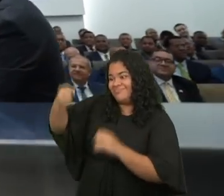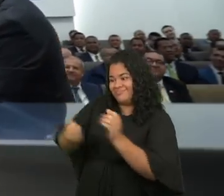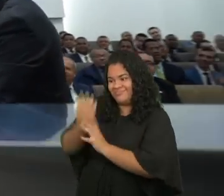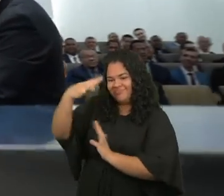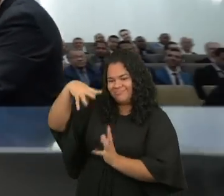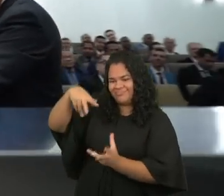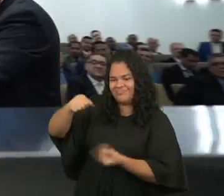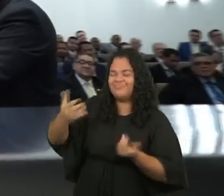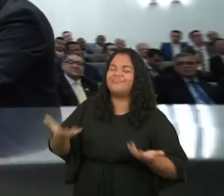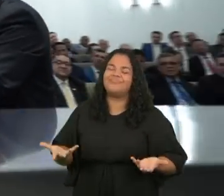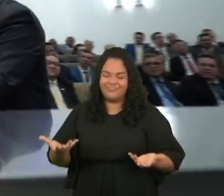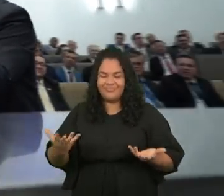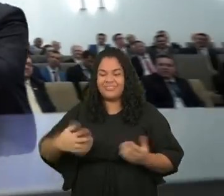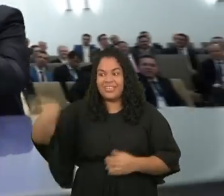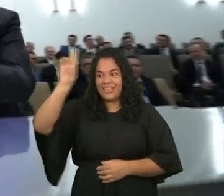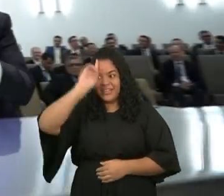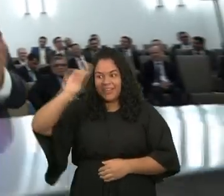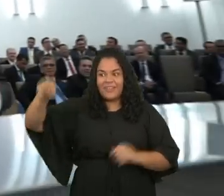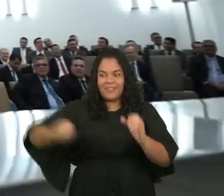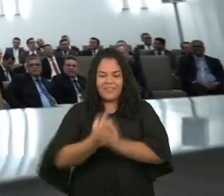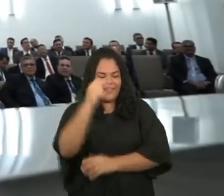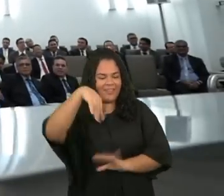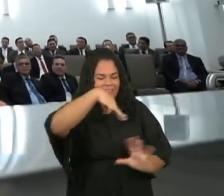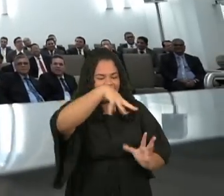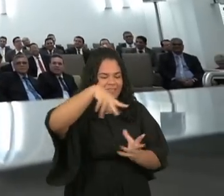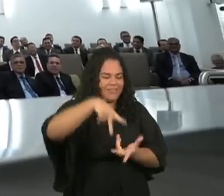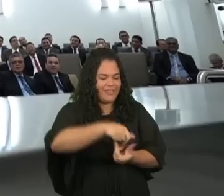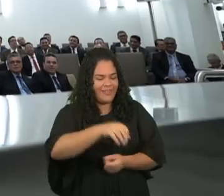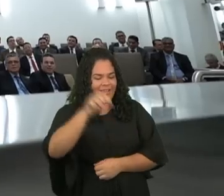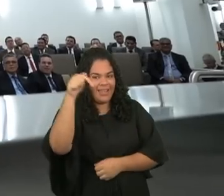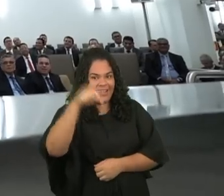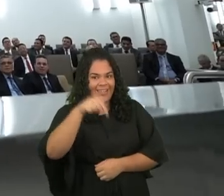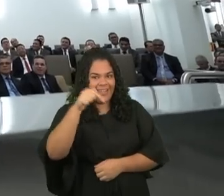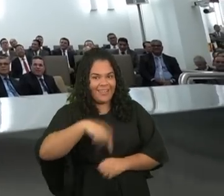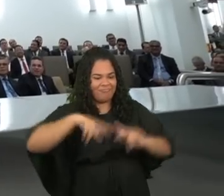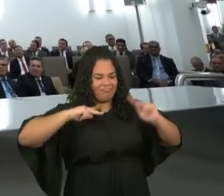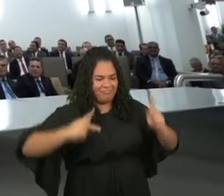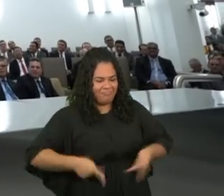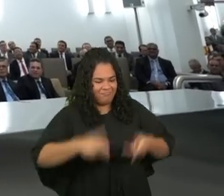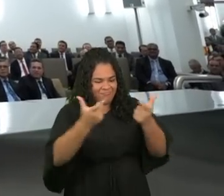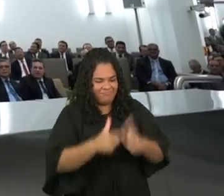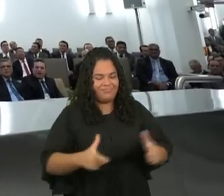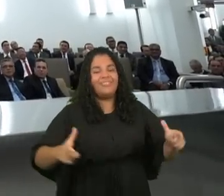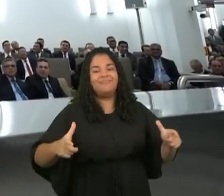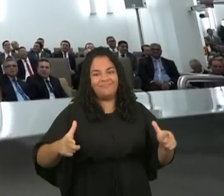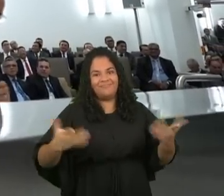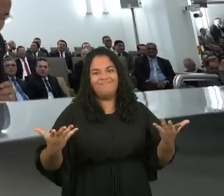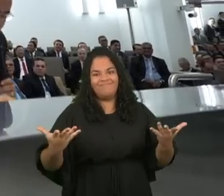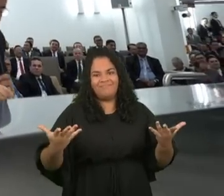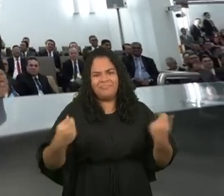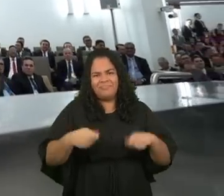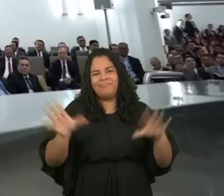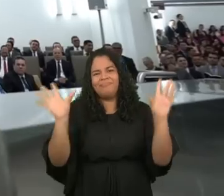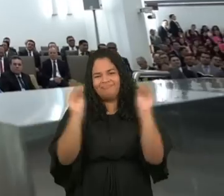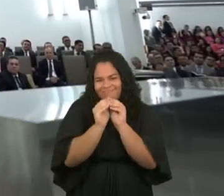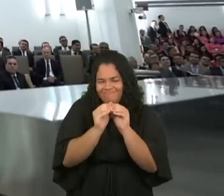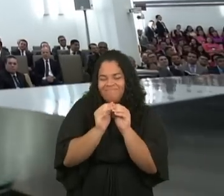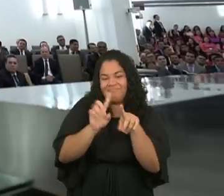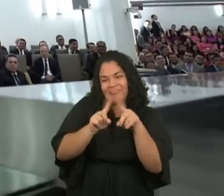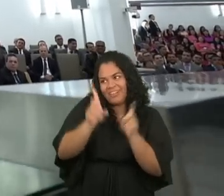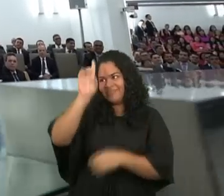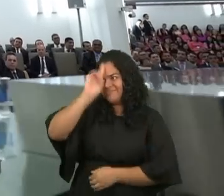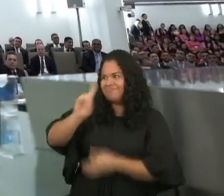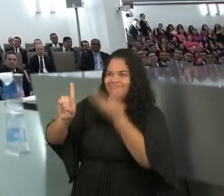Terra um povo, esse povo vai... É, não dá para falar tudo, mas tudo bem. Mas foi desse jeito, diga amém por isso. Amém.